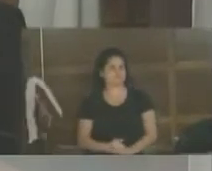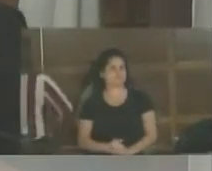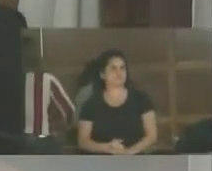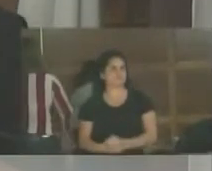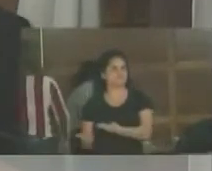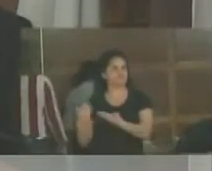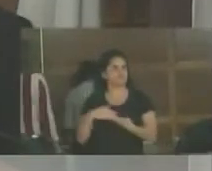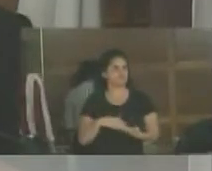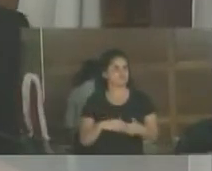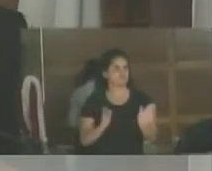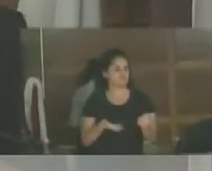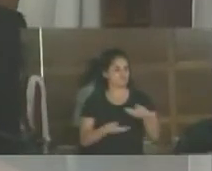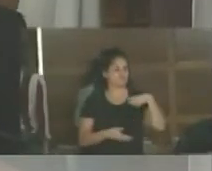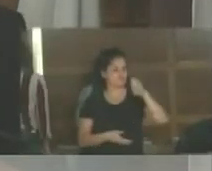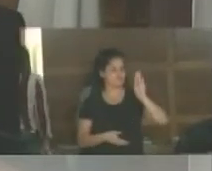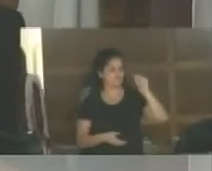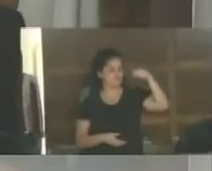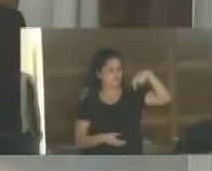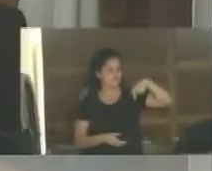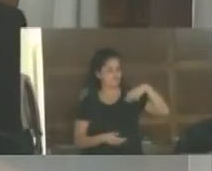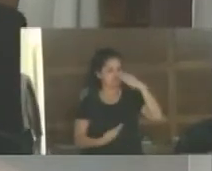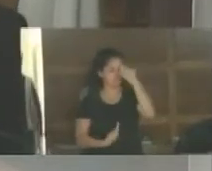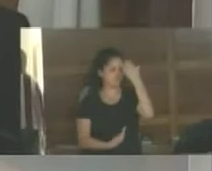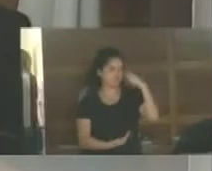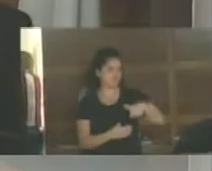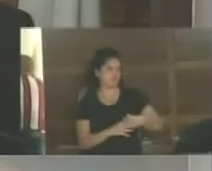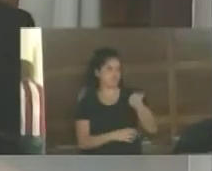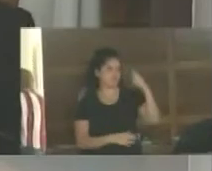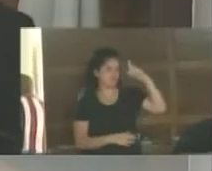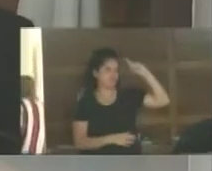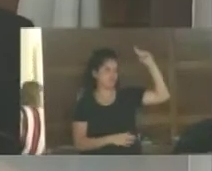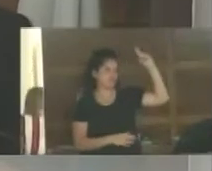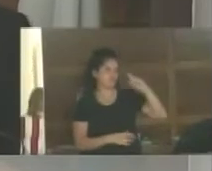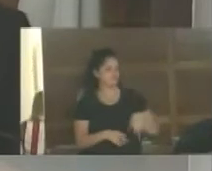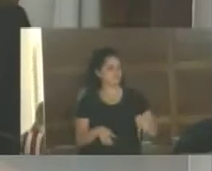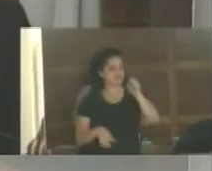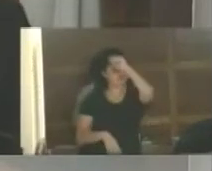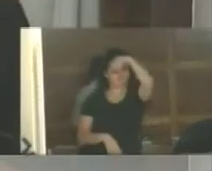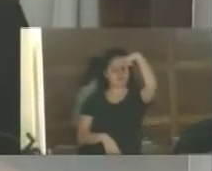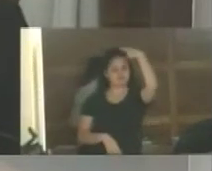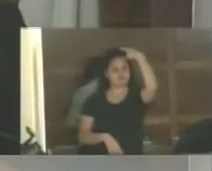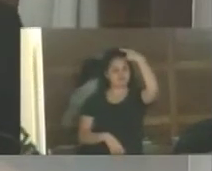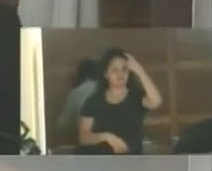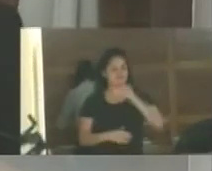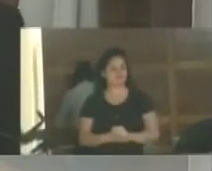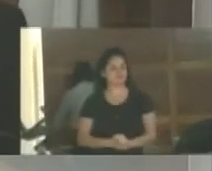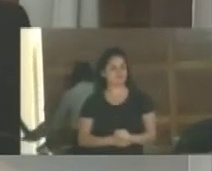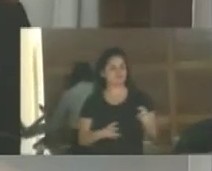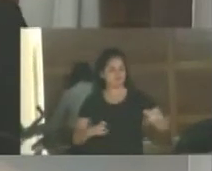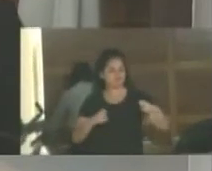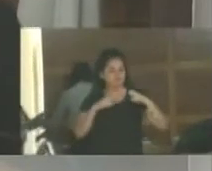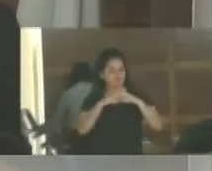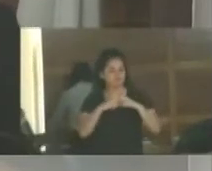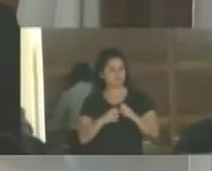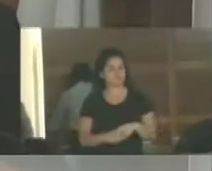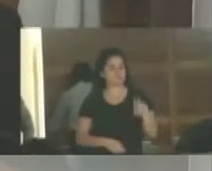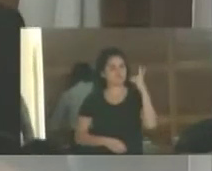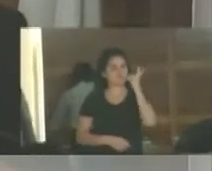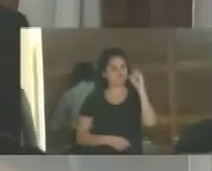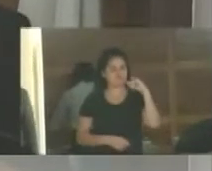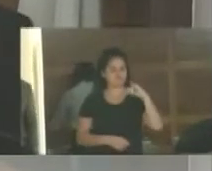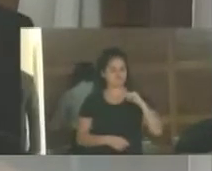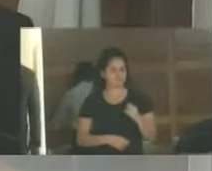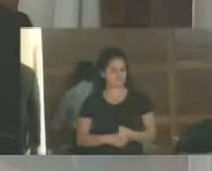Viemos hoje da banqueta agradecer primeiro a Deus, ao Fernando Jordão, a essa casa, a vereadora Jane,